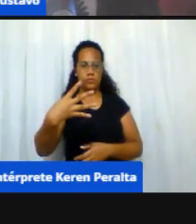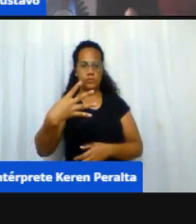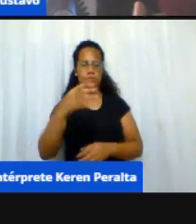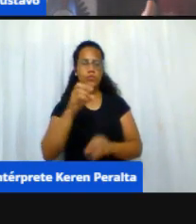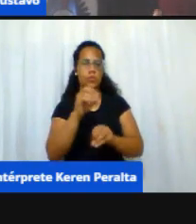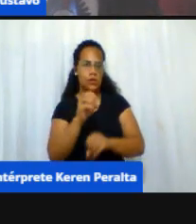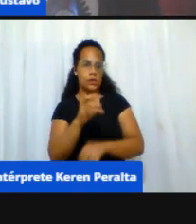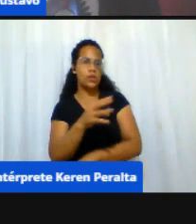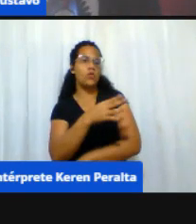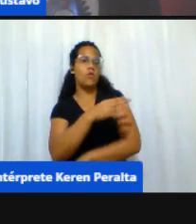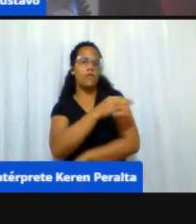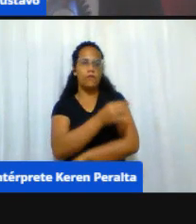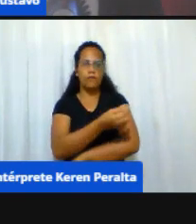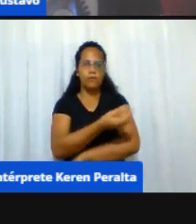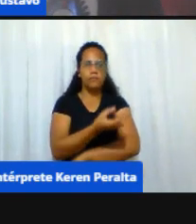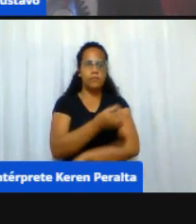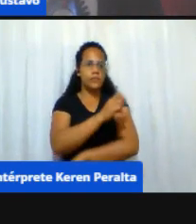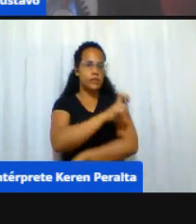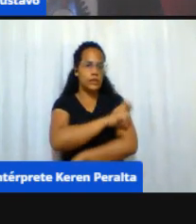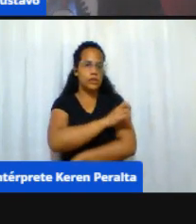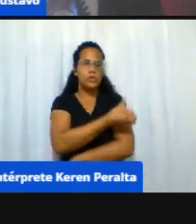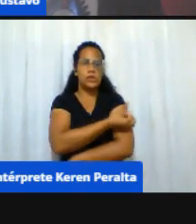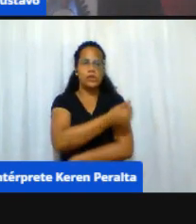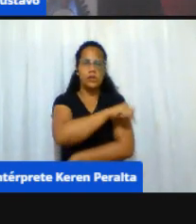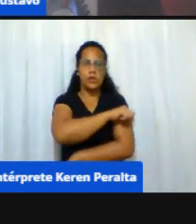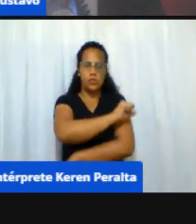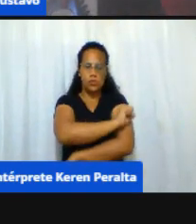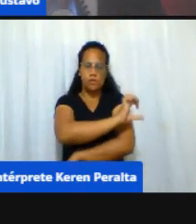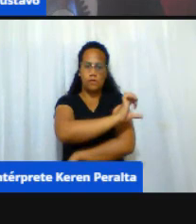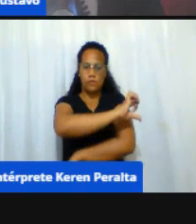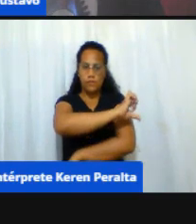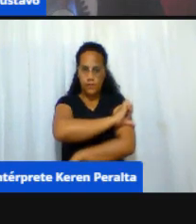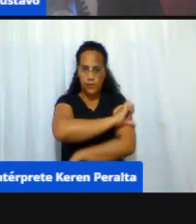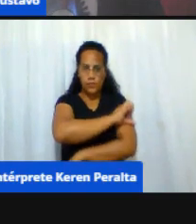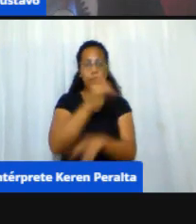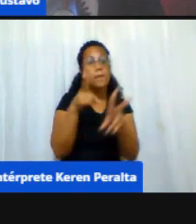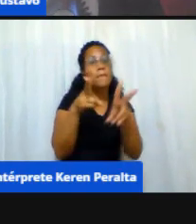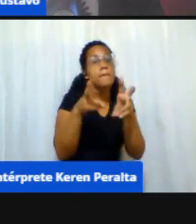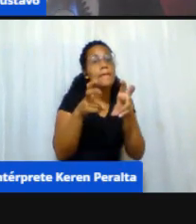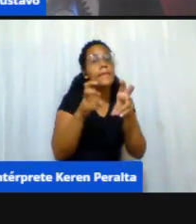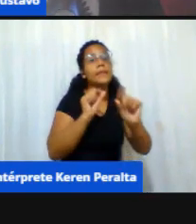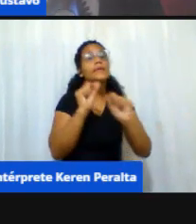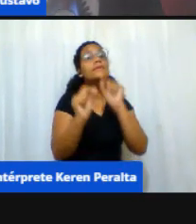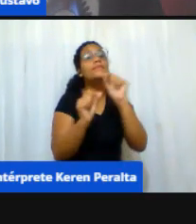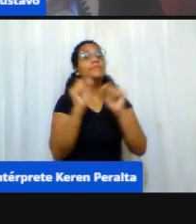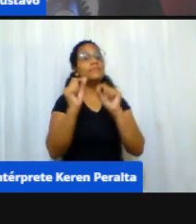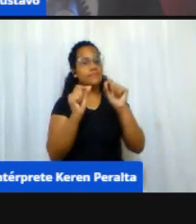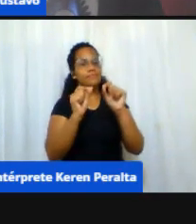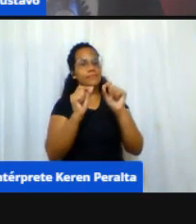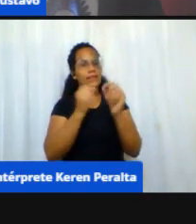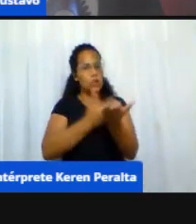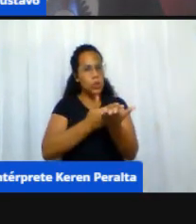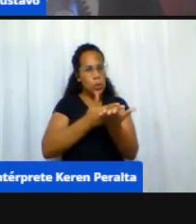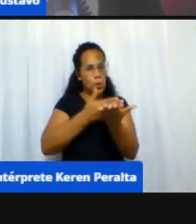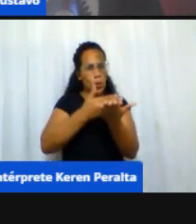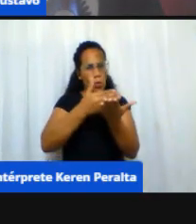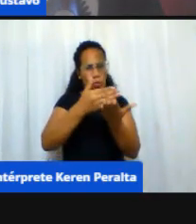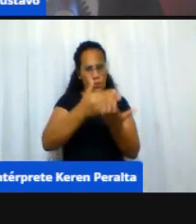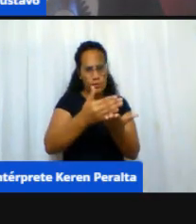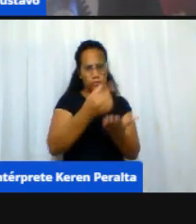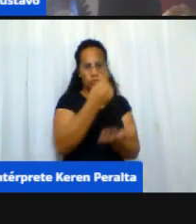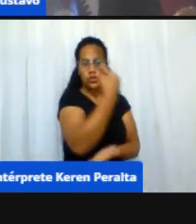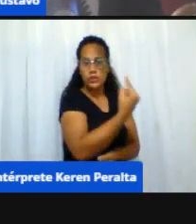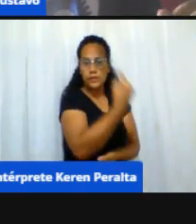da outra, perceberíamos que, logo no início de cada tabela, aquilo que é